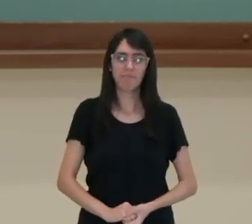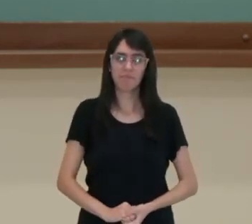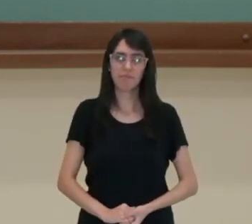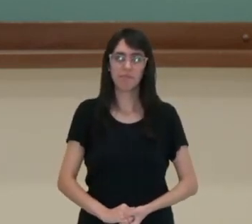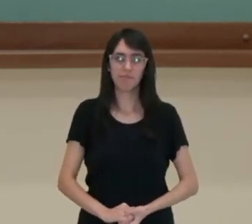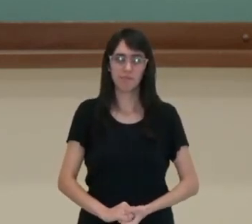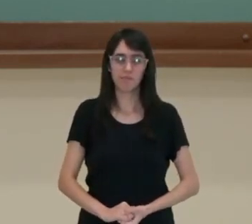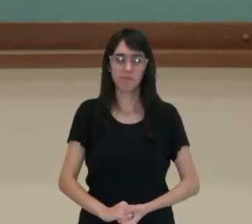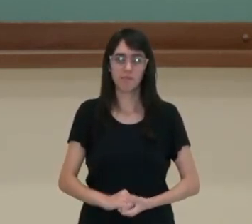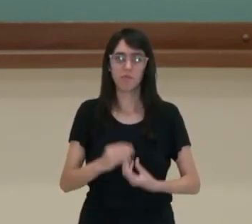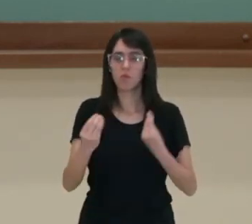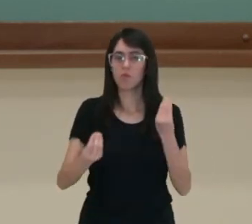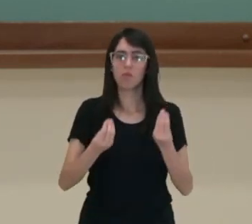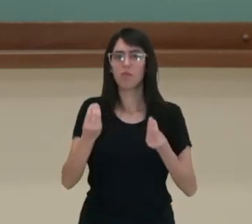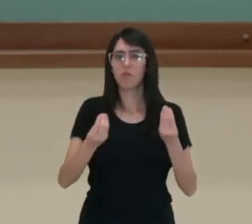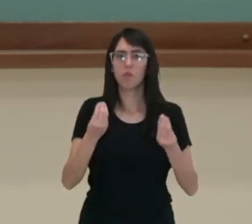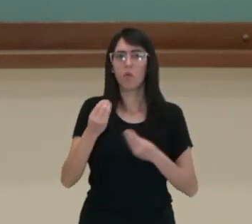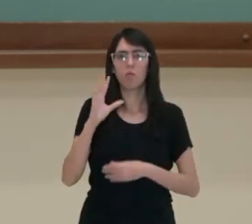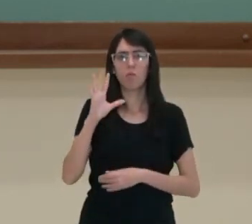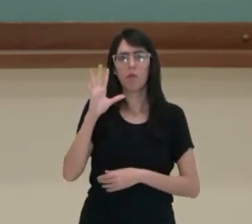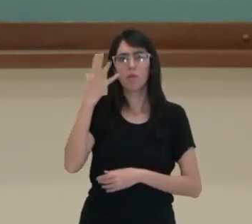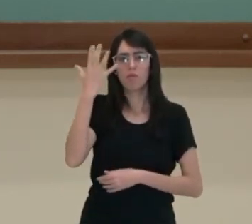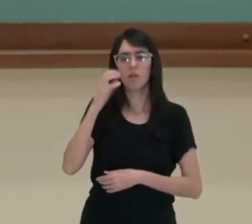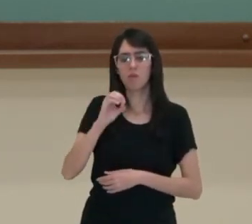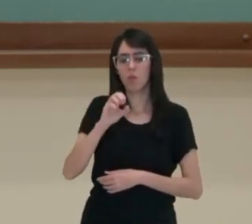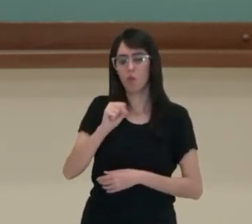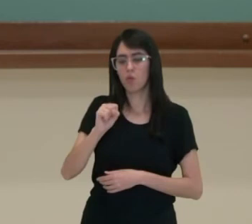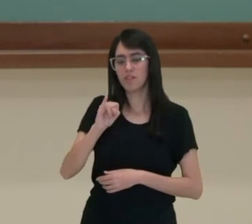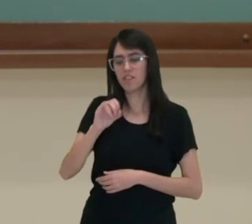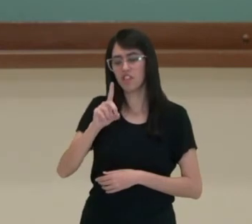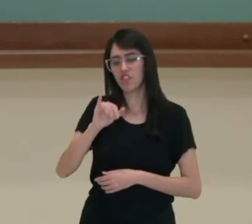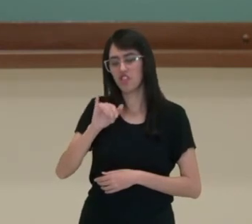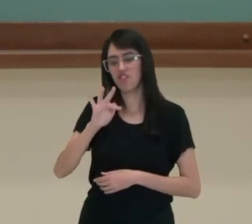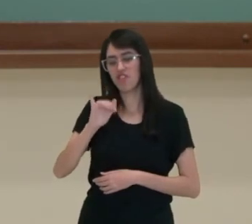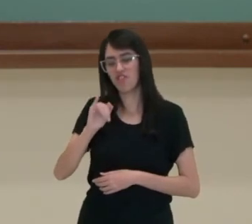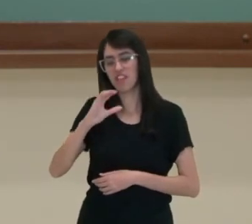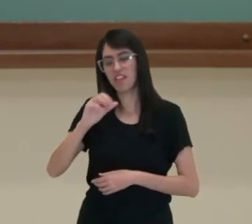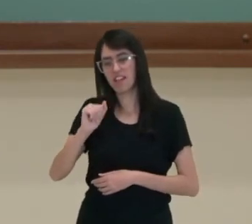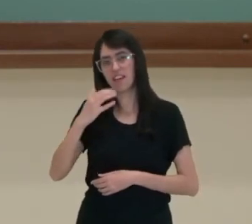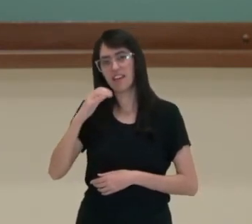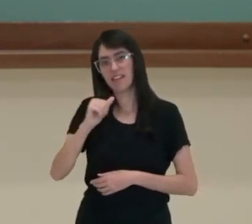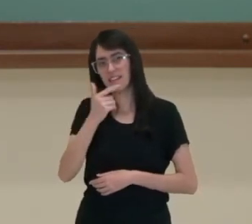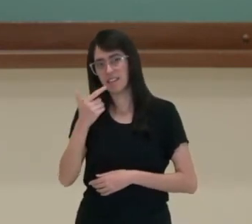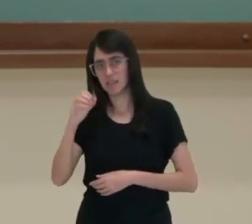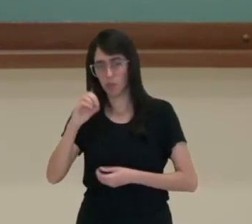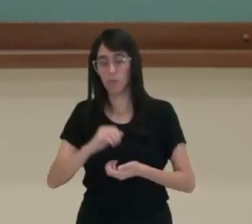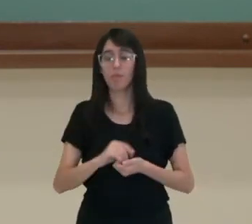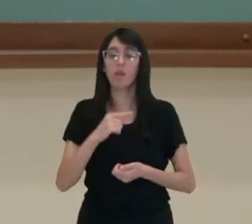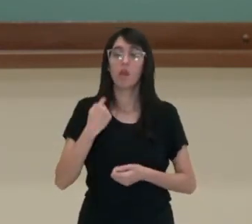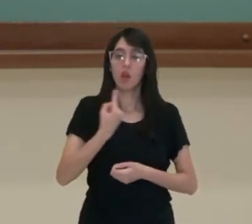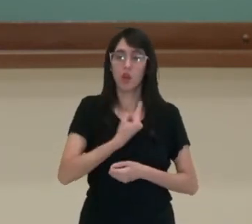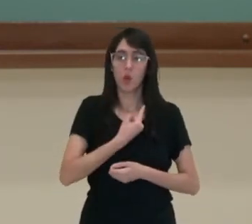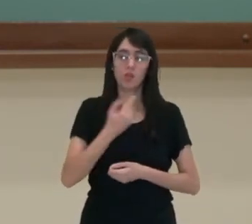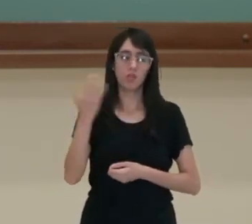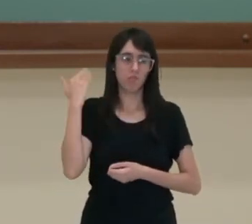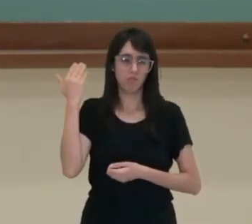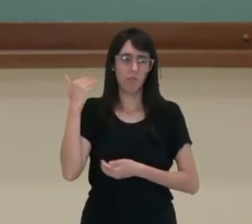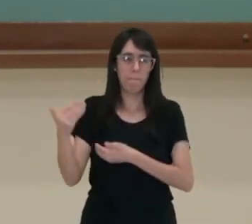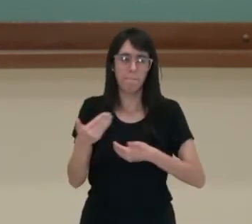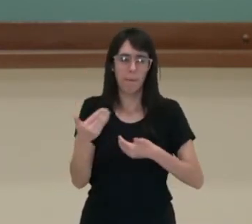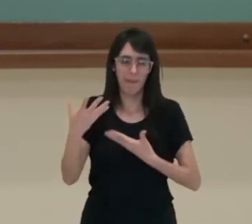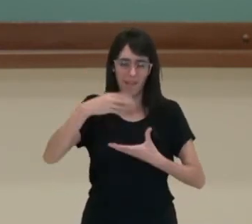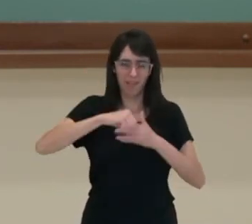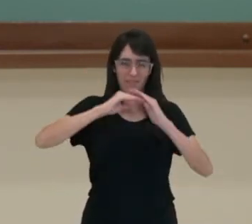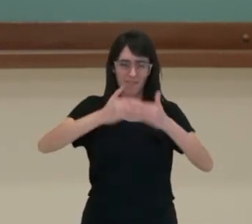Como que ocorre o processo de ossificação e o crescimento? Quando a gente é bebezinho, está na barriga da nossa mãe, é feito um molde